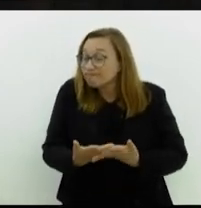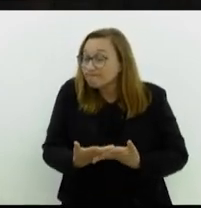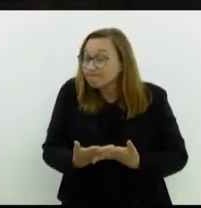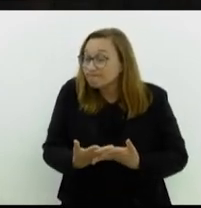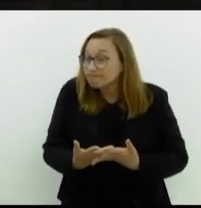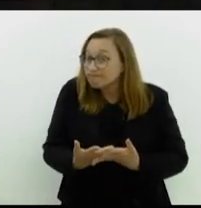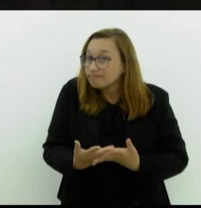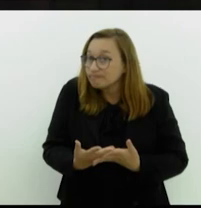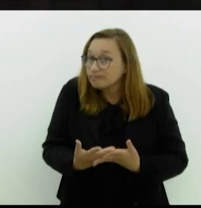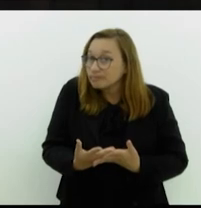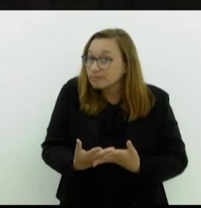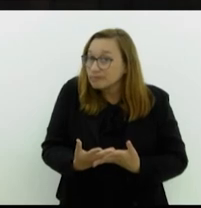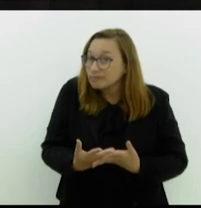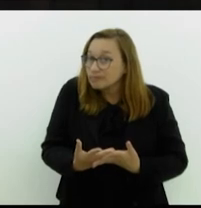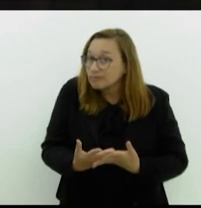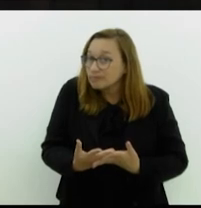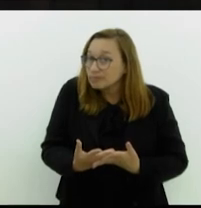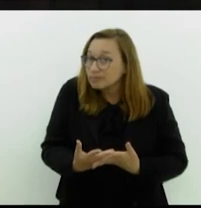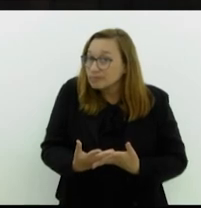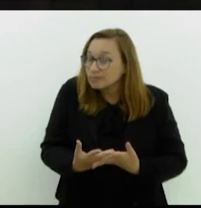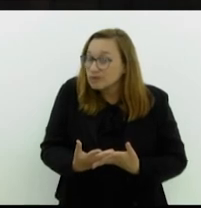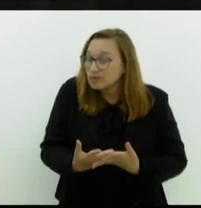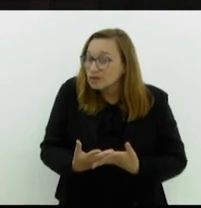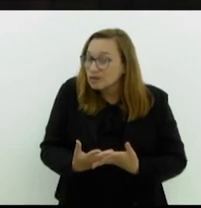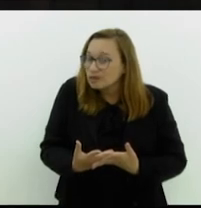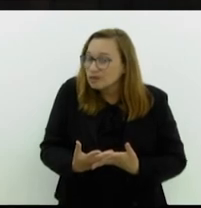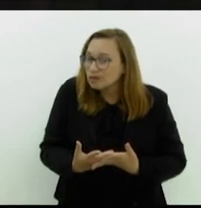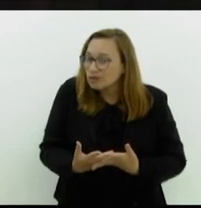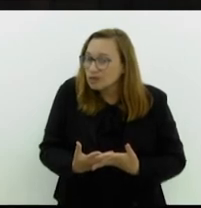vive em surto permanente